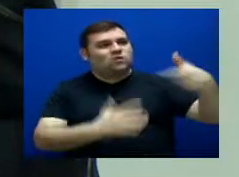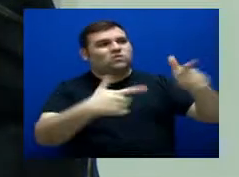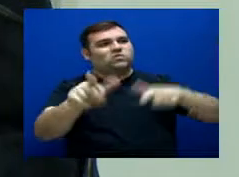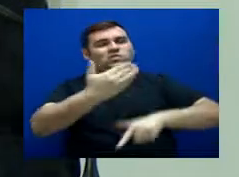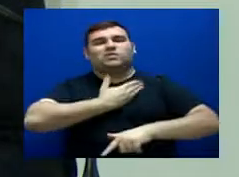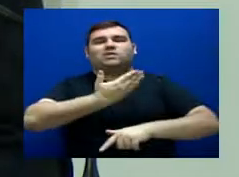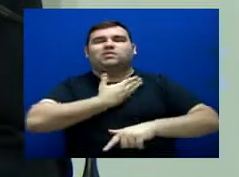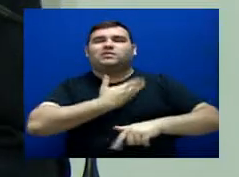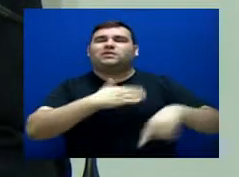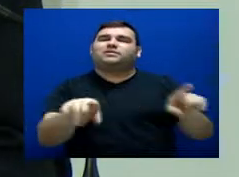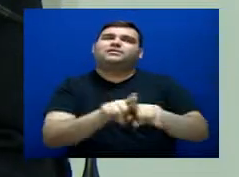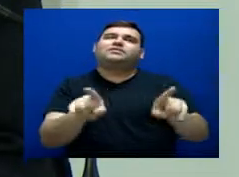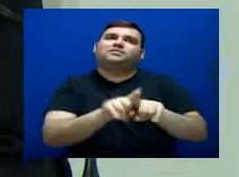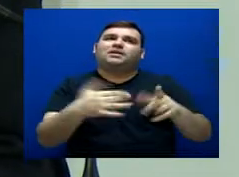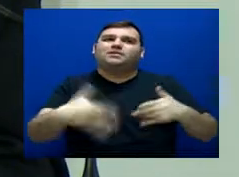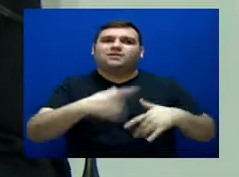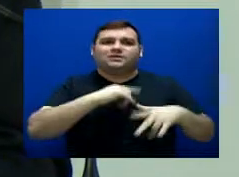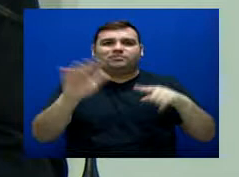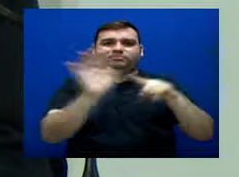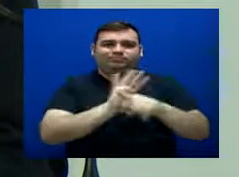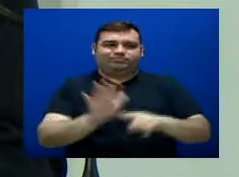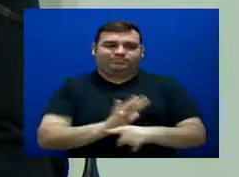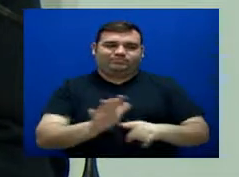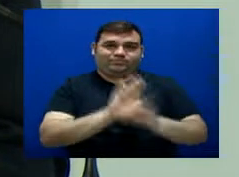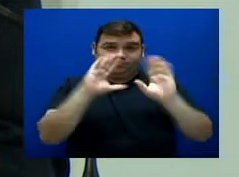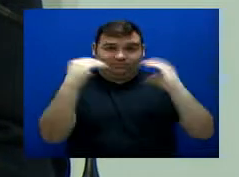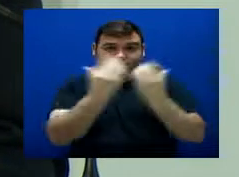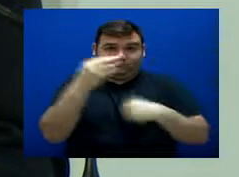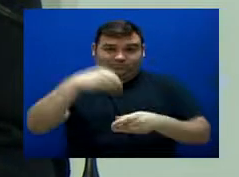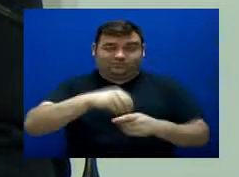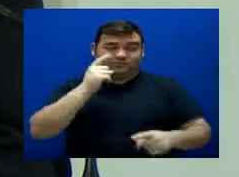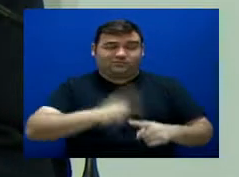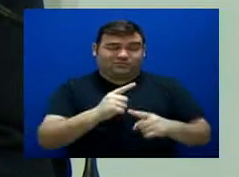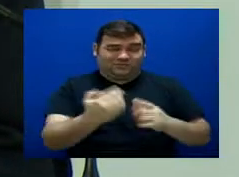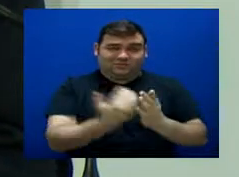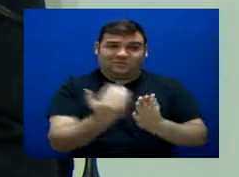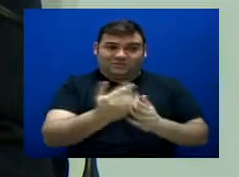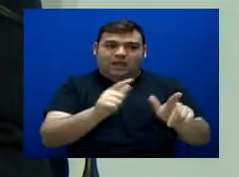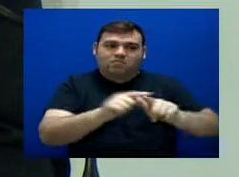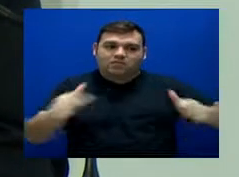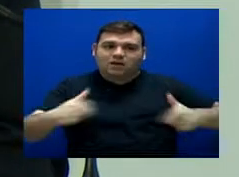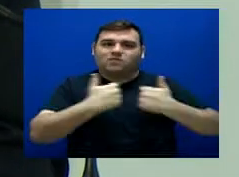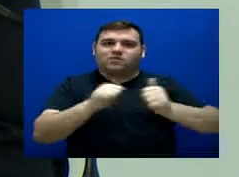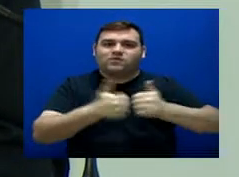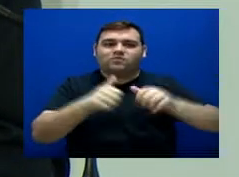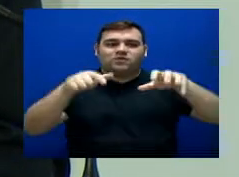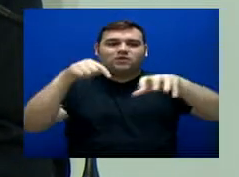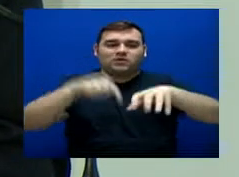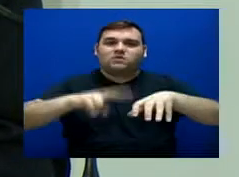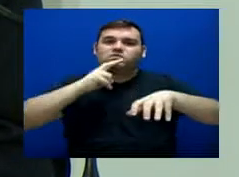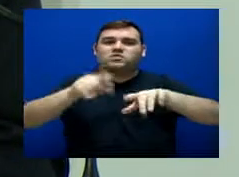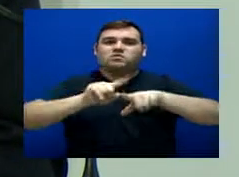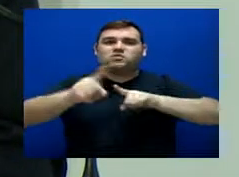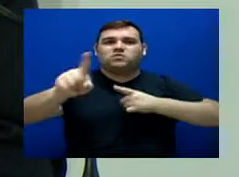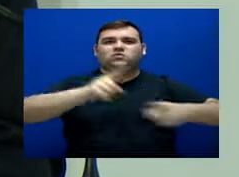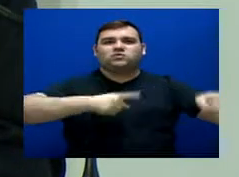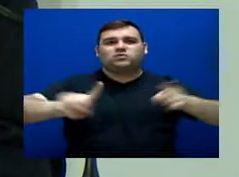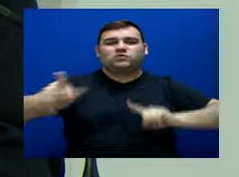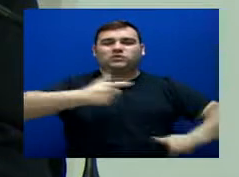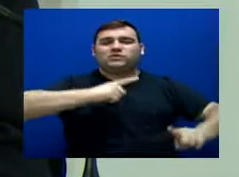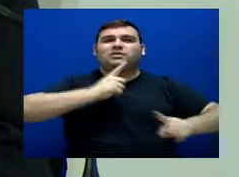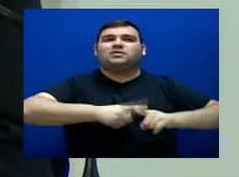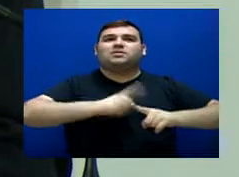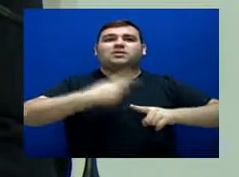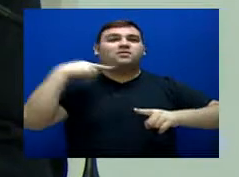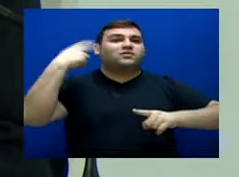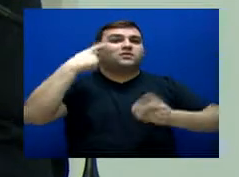colegas vão estar fazendo vários requerimentos nesta casa para que aumente os ônibus na periferia de Sorocaba, onde está faltando, o vereador